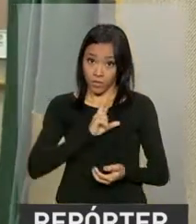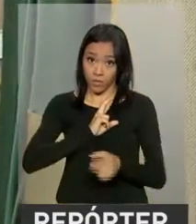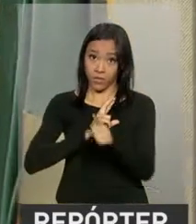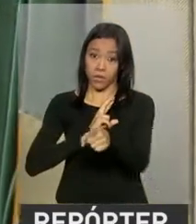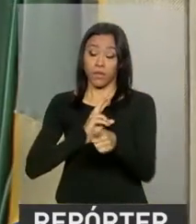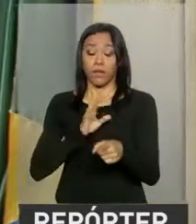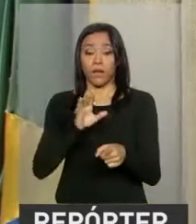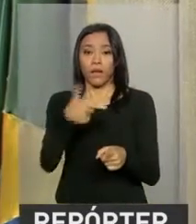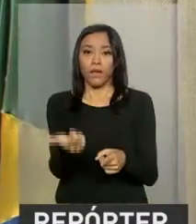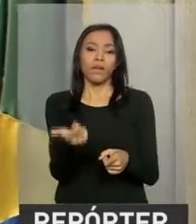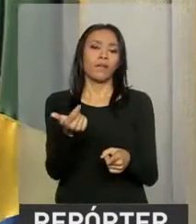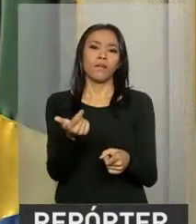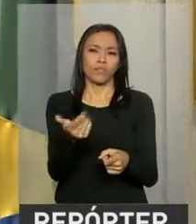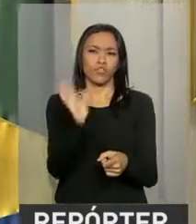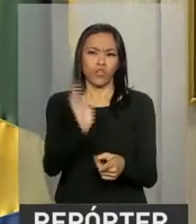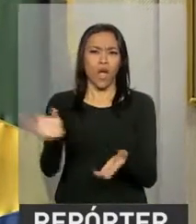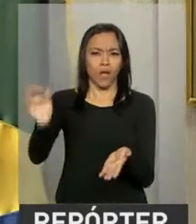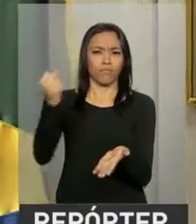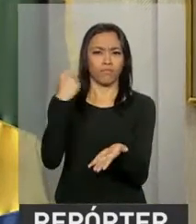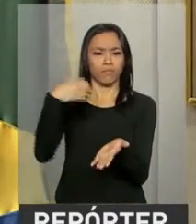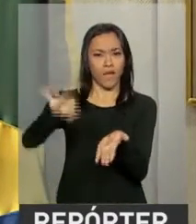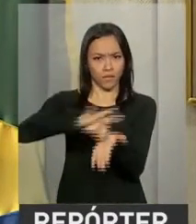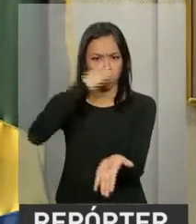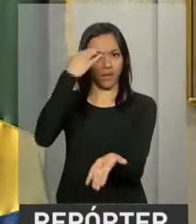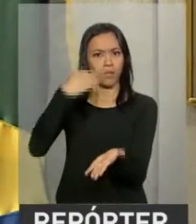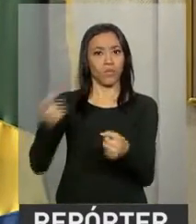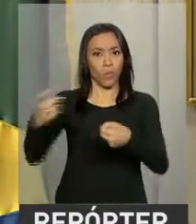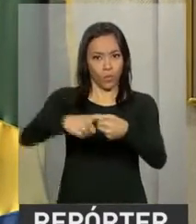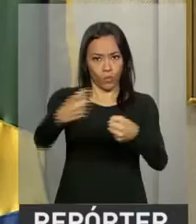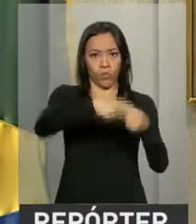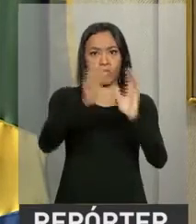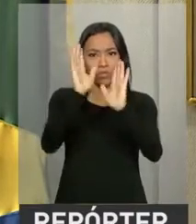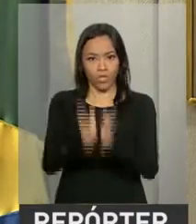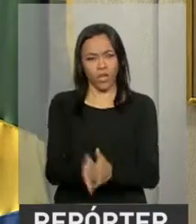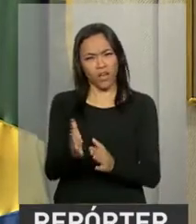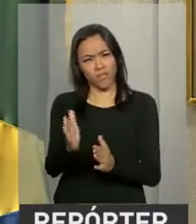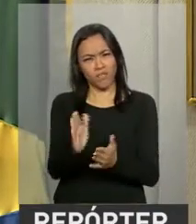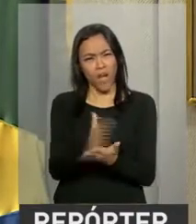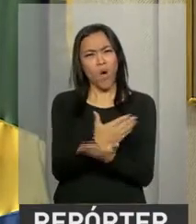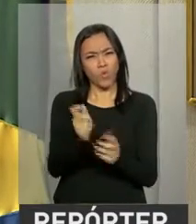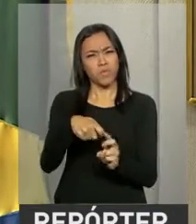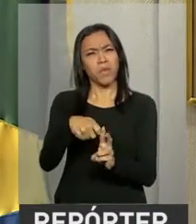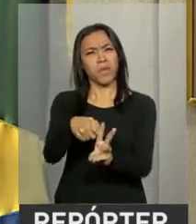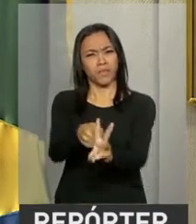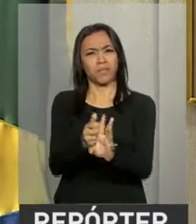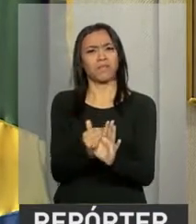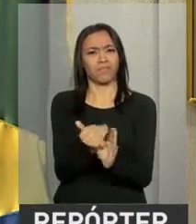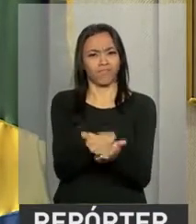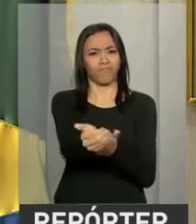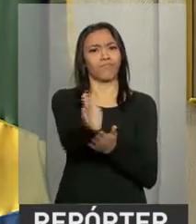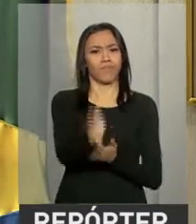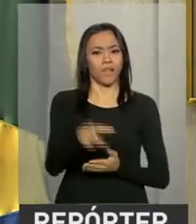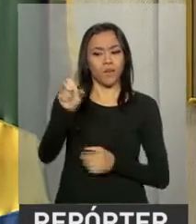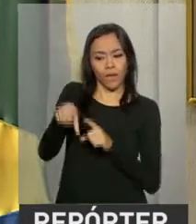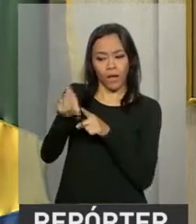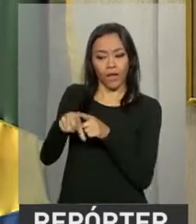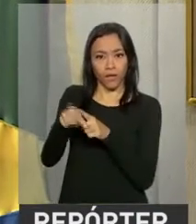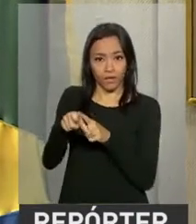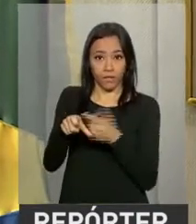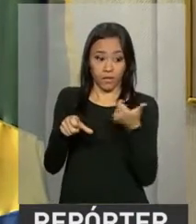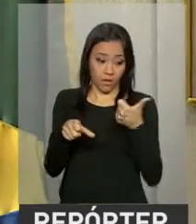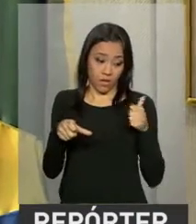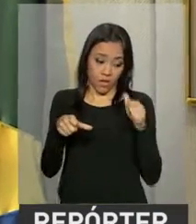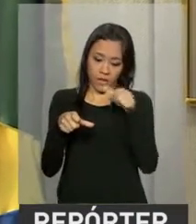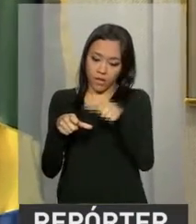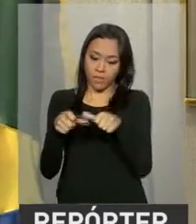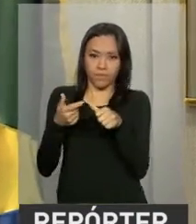nos cinemas ocorrendo agora esperamos em alguns meses já estar com o cartão sus a acoplado a esse